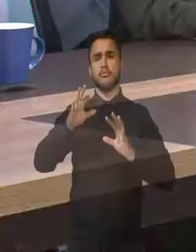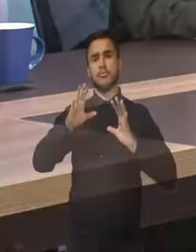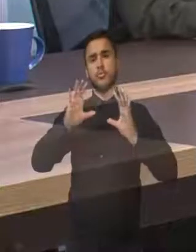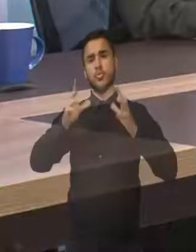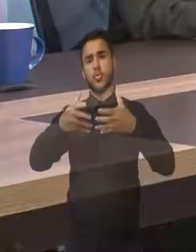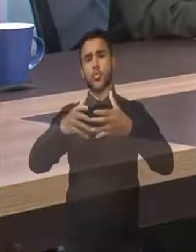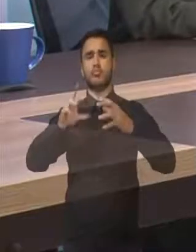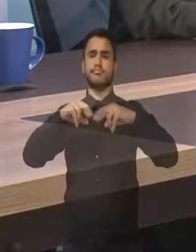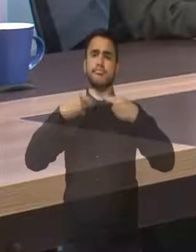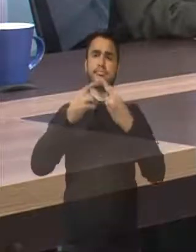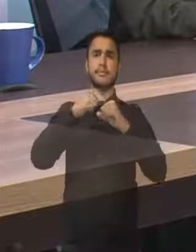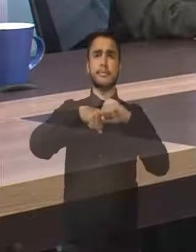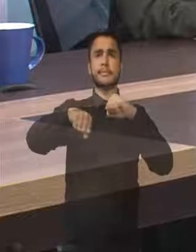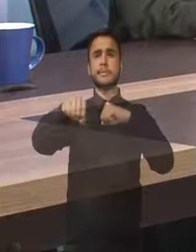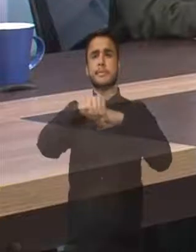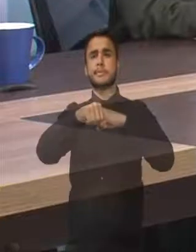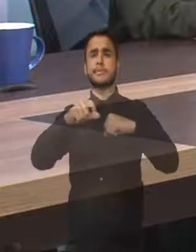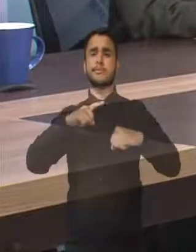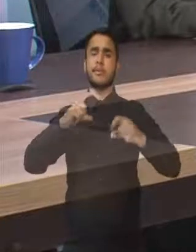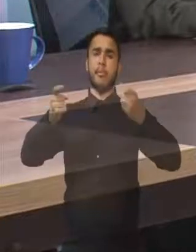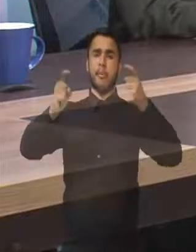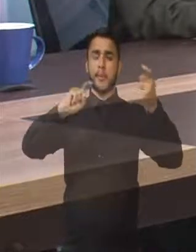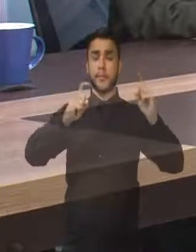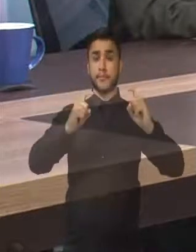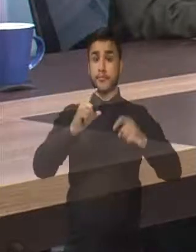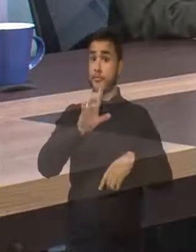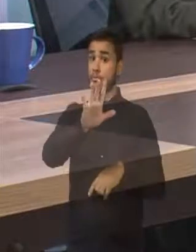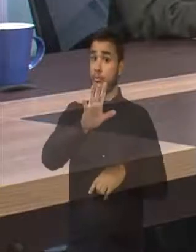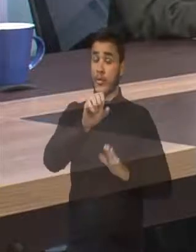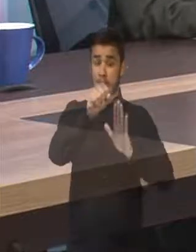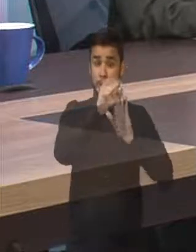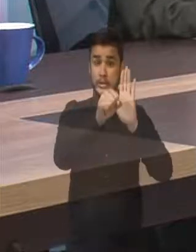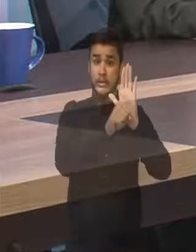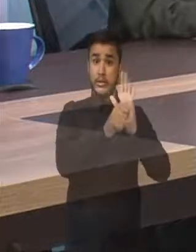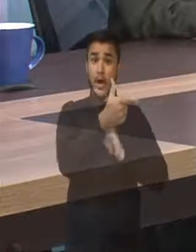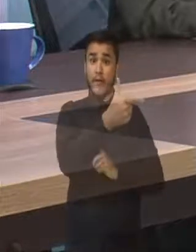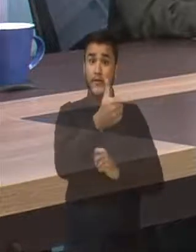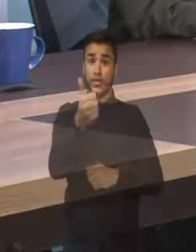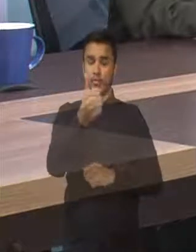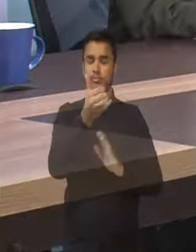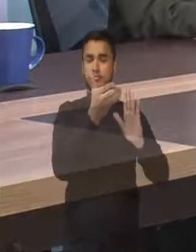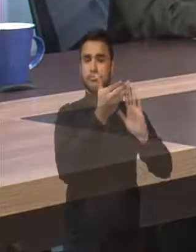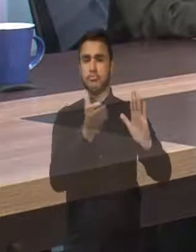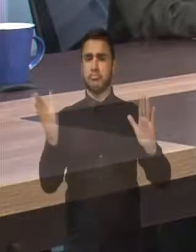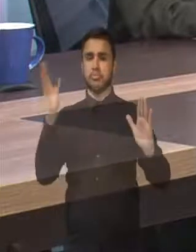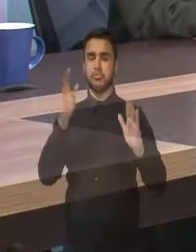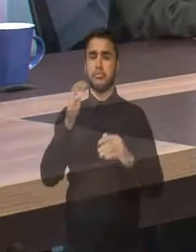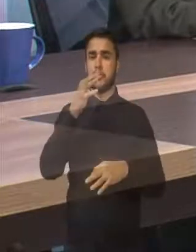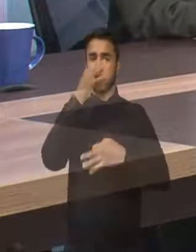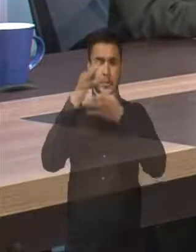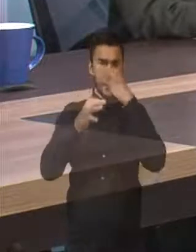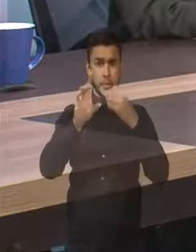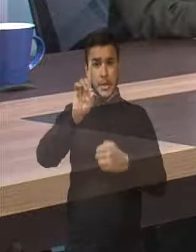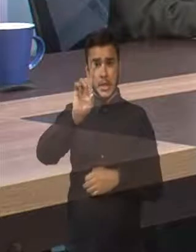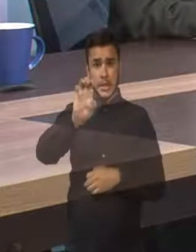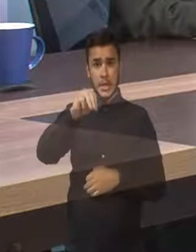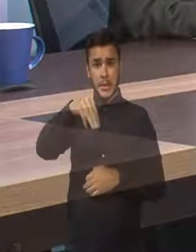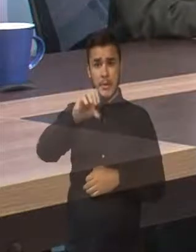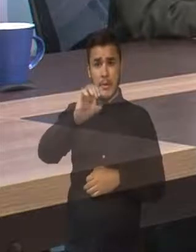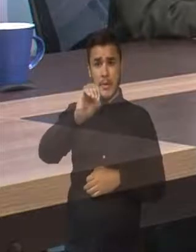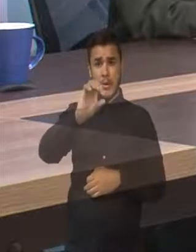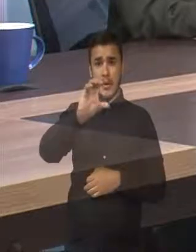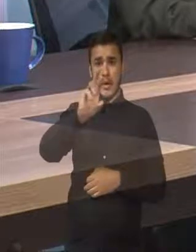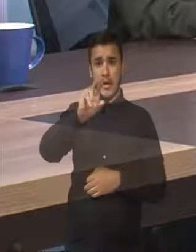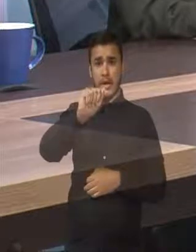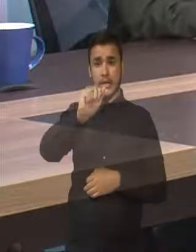democracia do século XXI. Quando se fala democracia, a gente remete à era clássica da democracia e, efetivamente, até hoje,